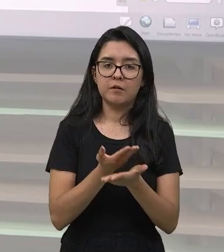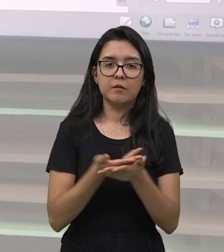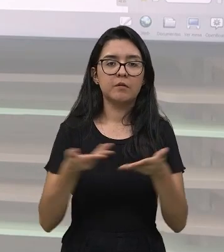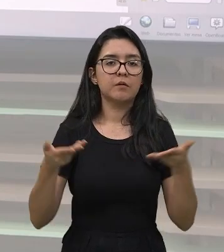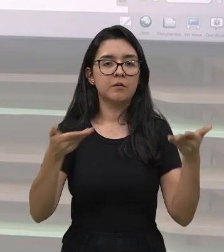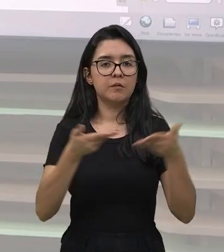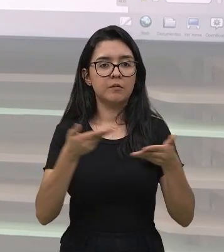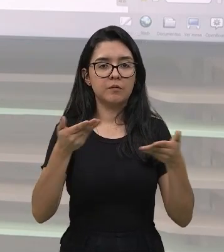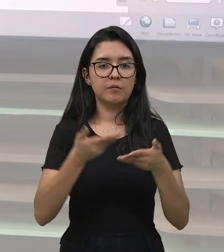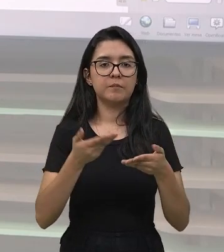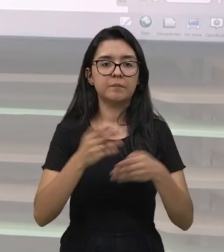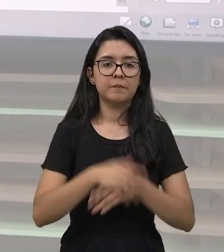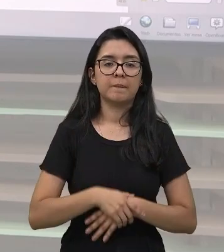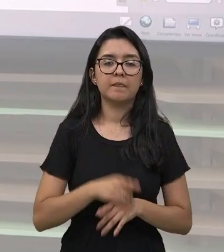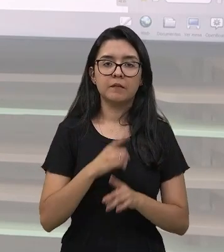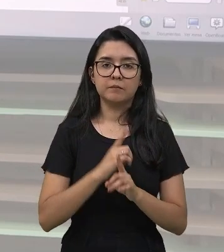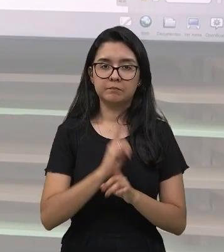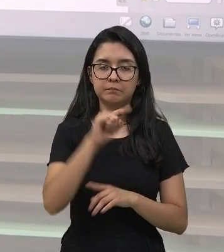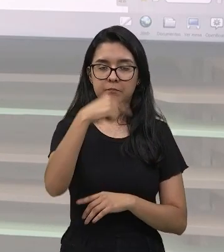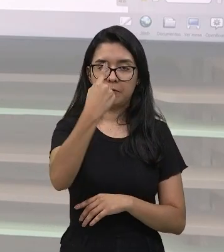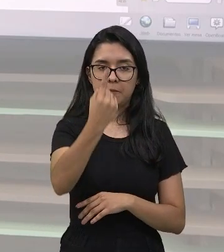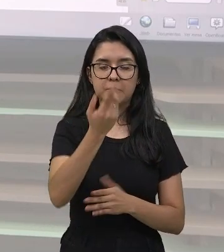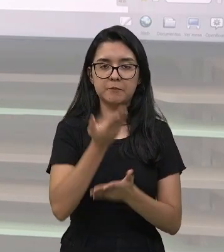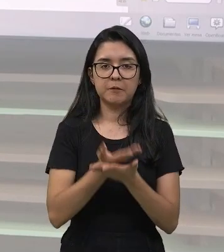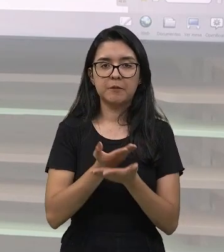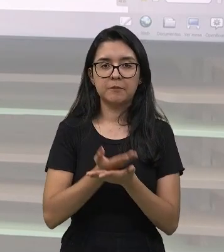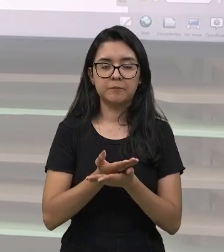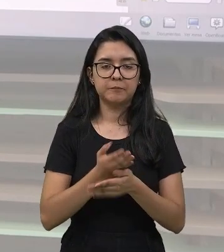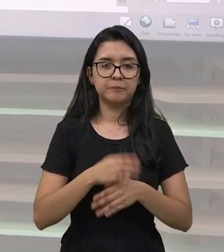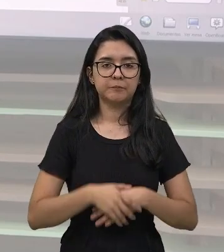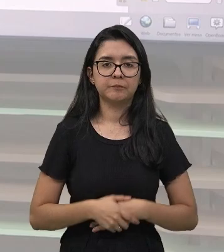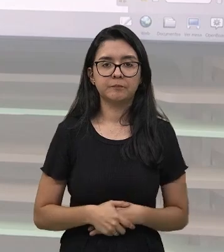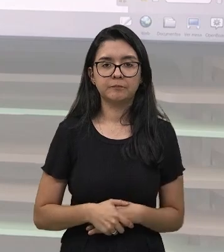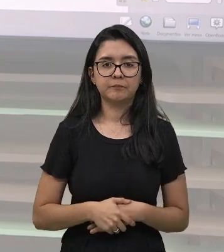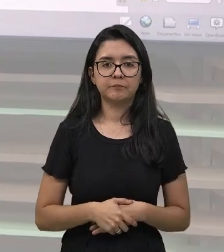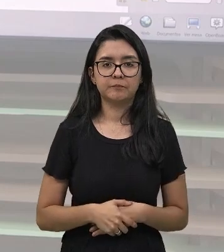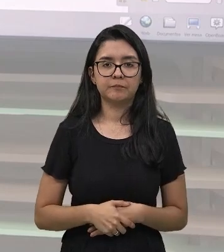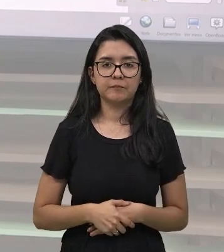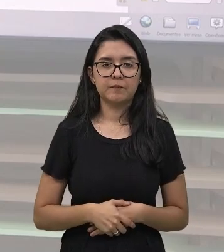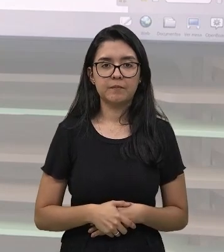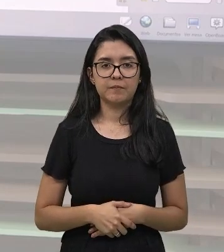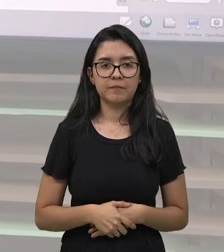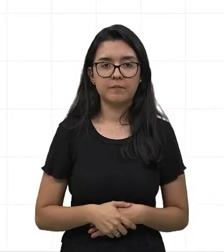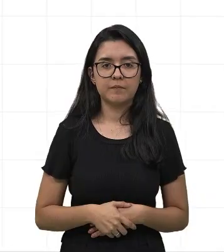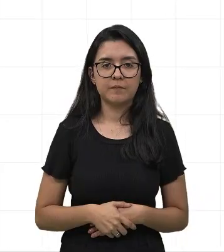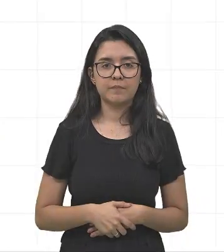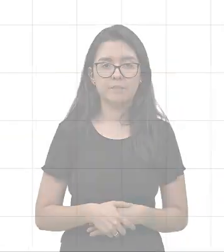aula. E, claro, estarei aguardando vocês aqui no nosso próximo encontro. Até a próxima.